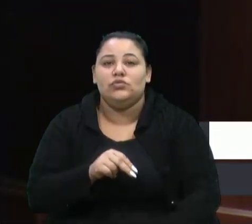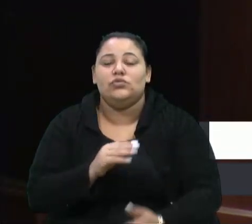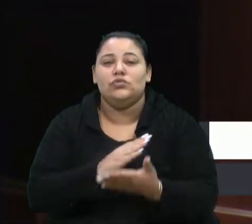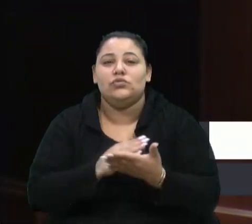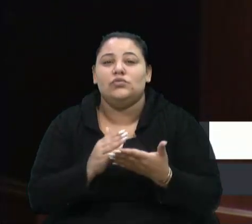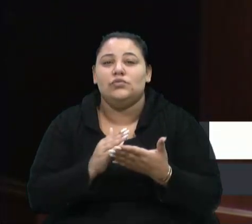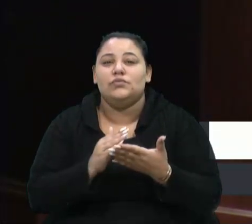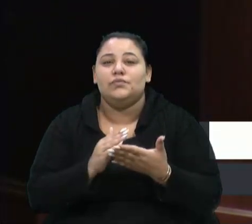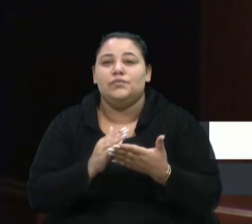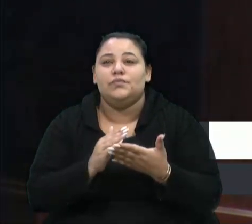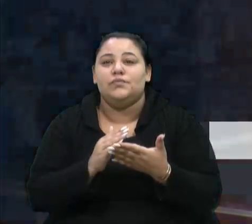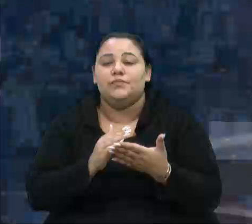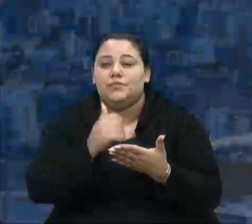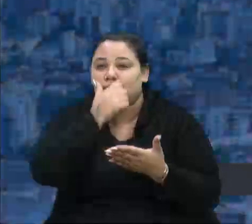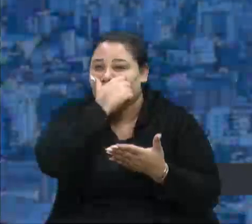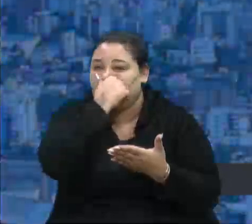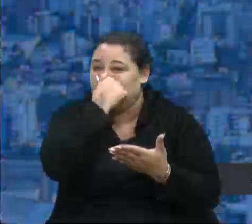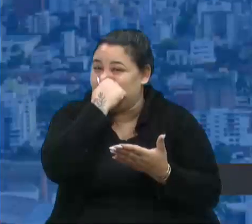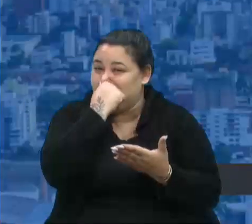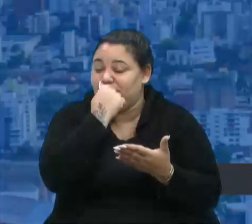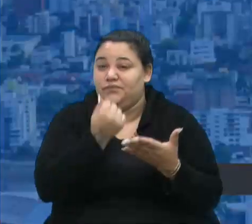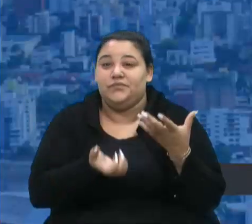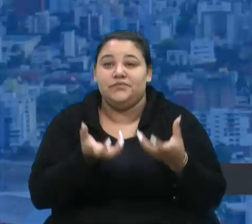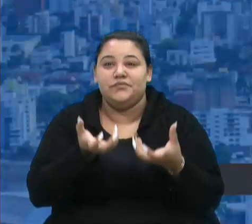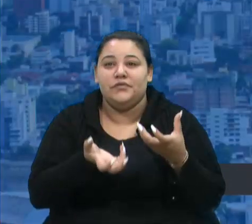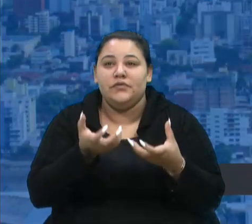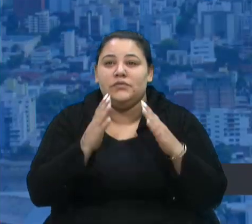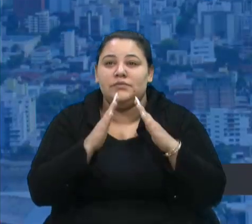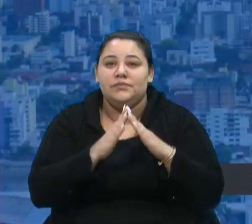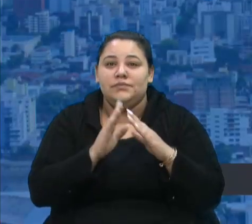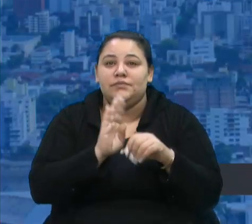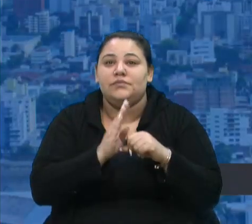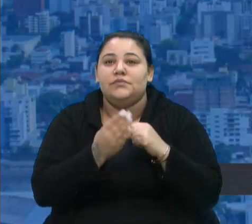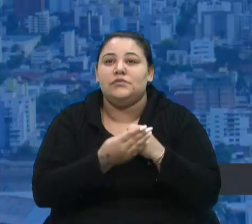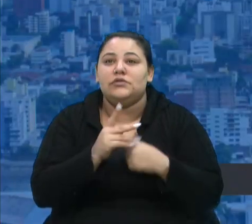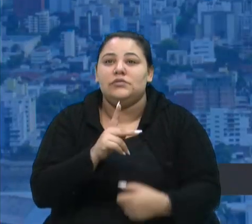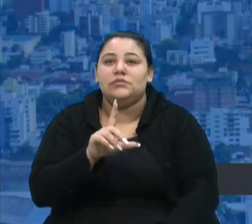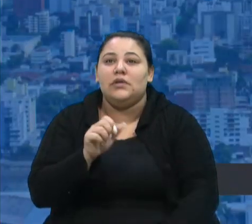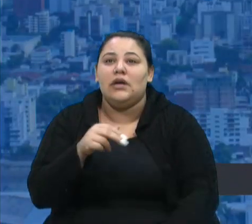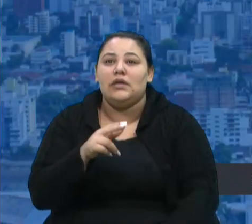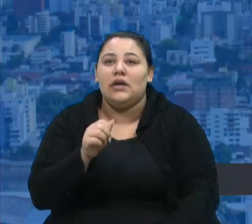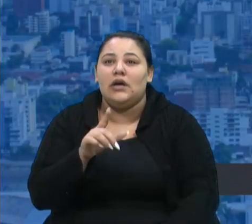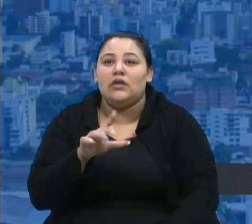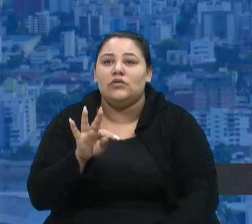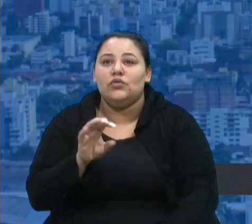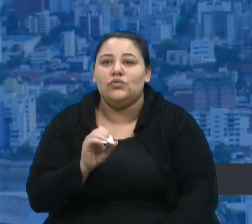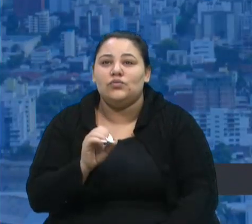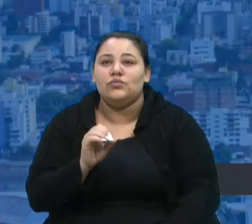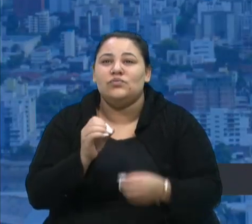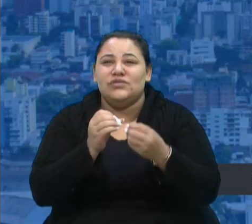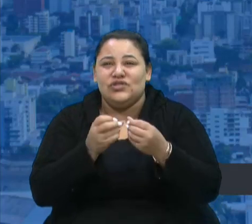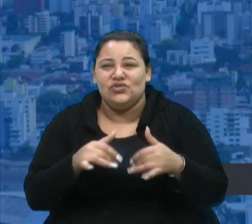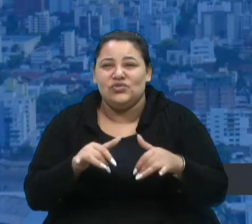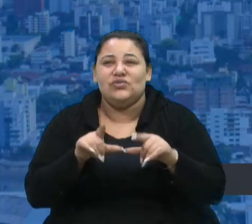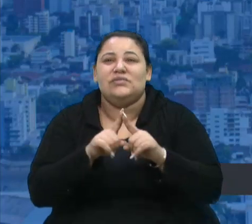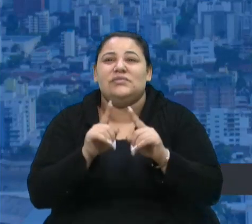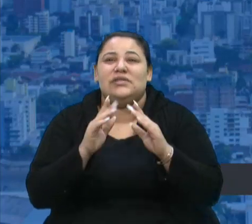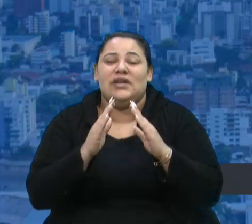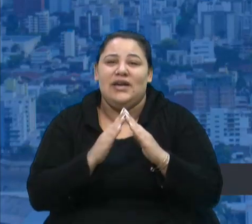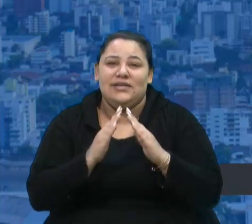iniciou-se um fogo numa residência no bairro Planalto, onde veio danificar essa residência,